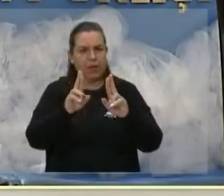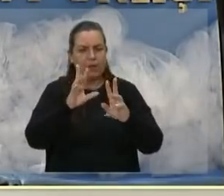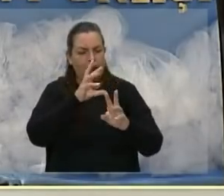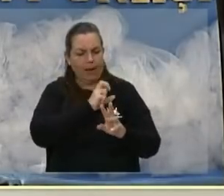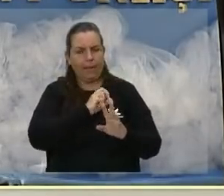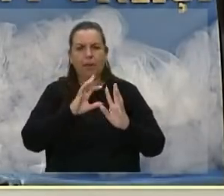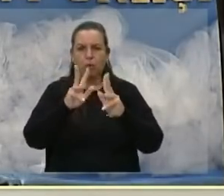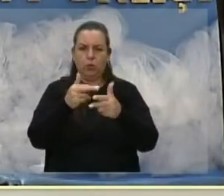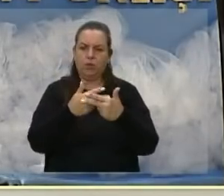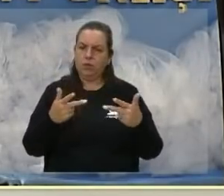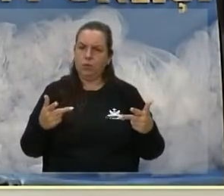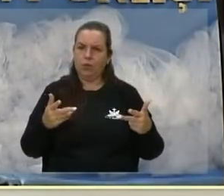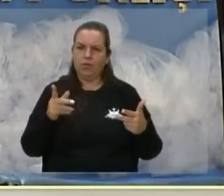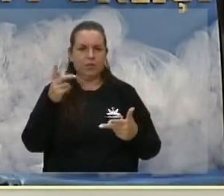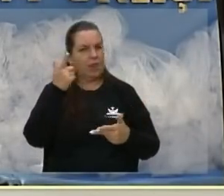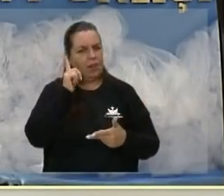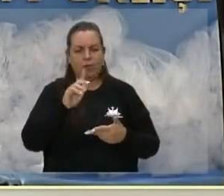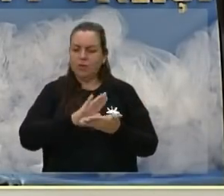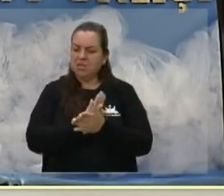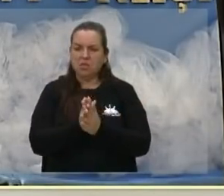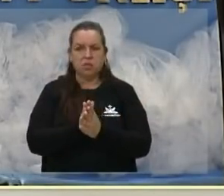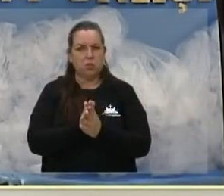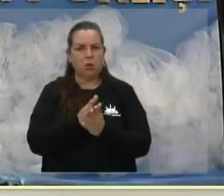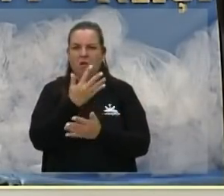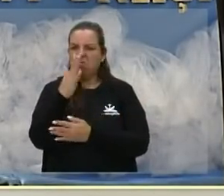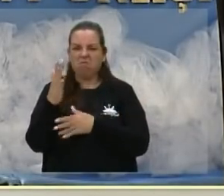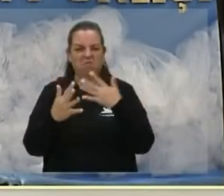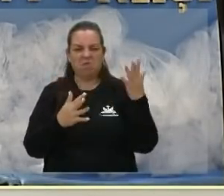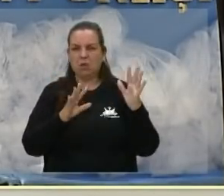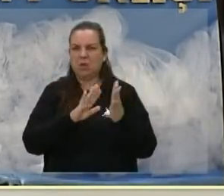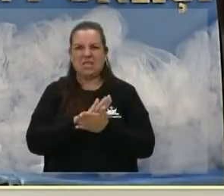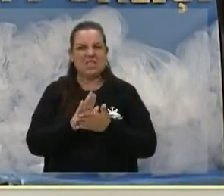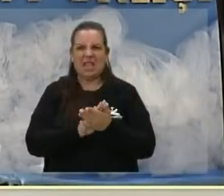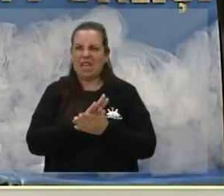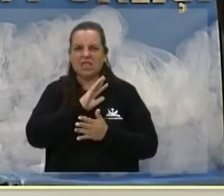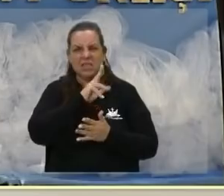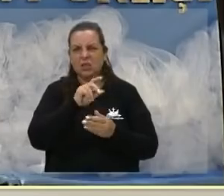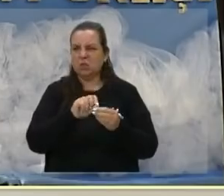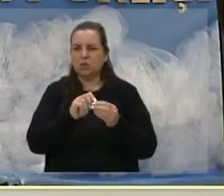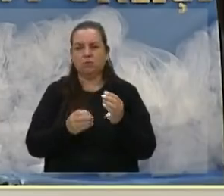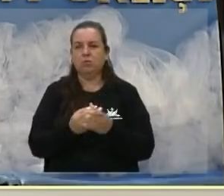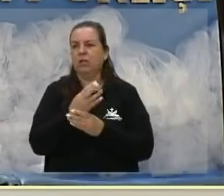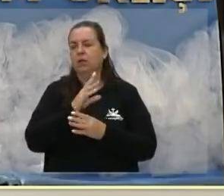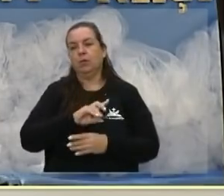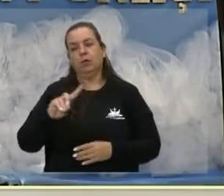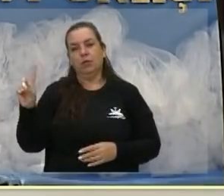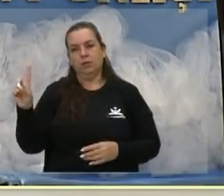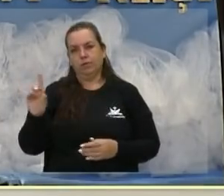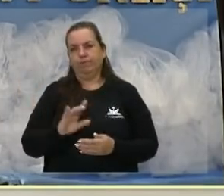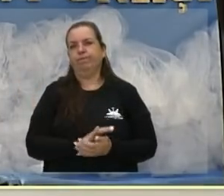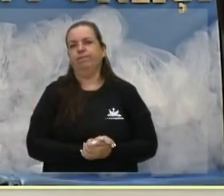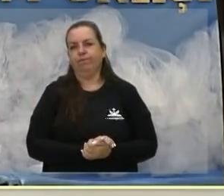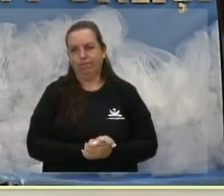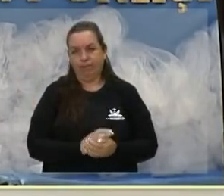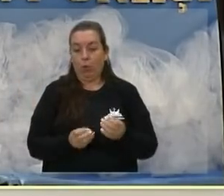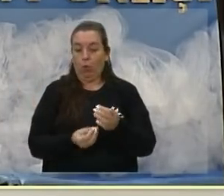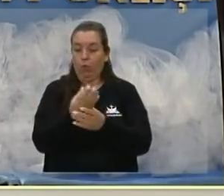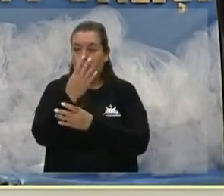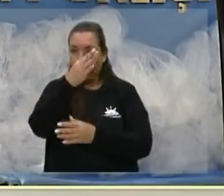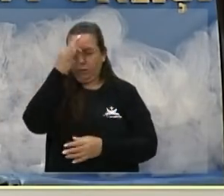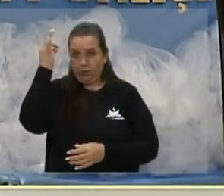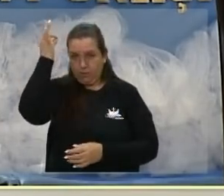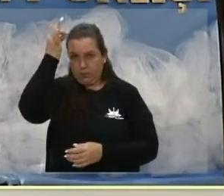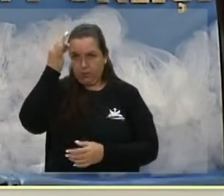consegue destruir a natureza e nem as criaturas o fruto do espírito